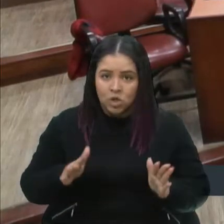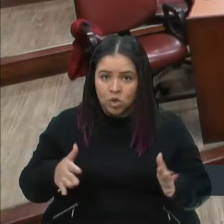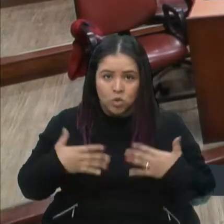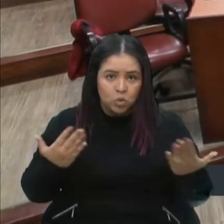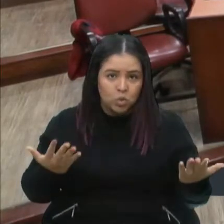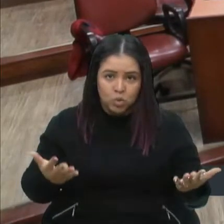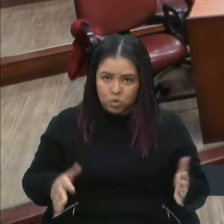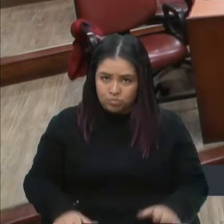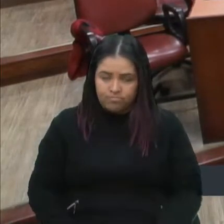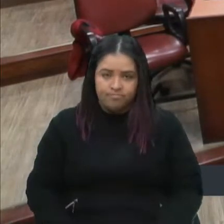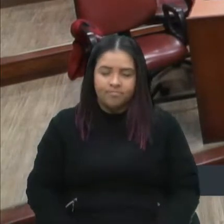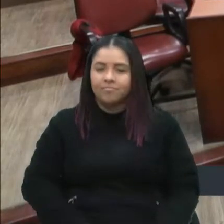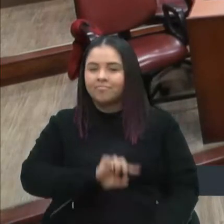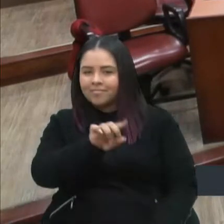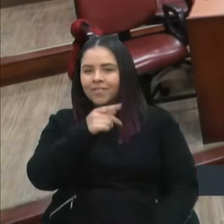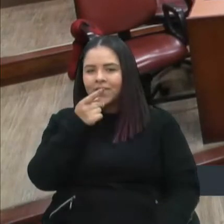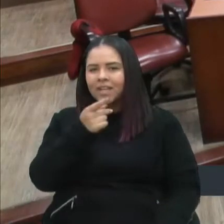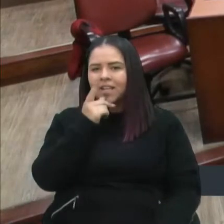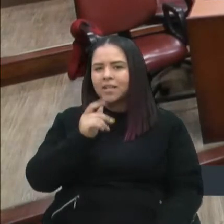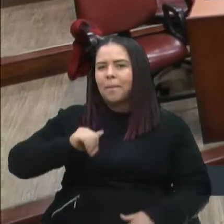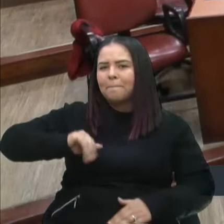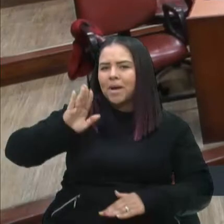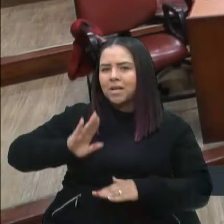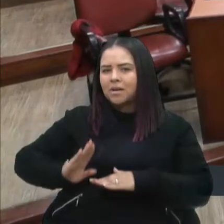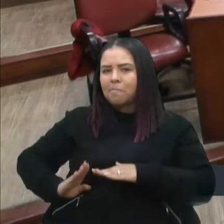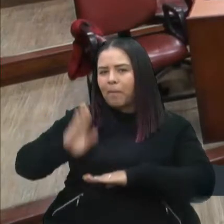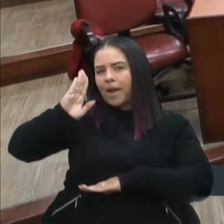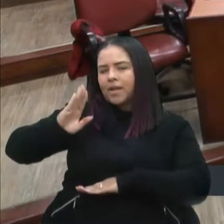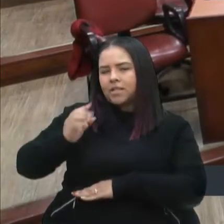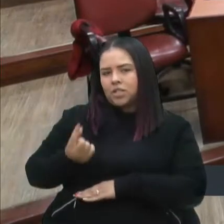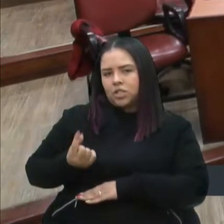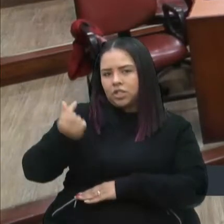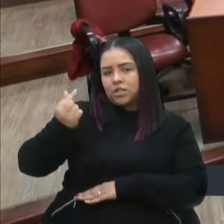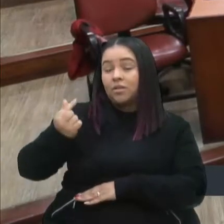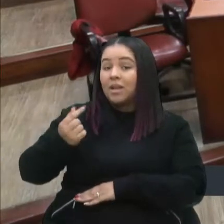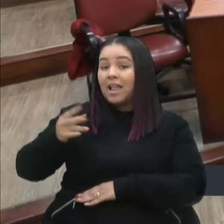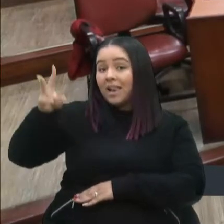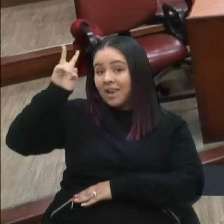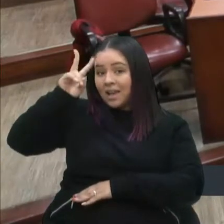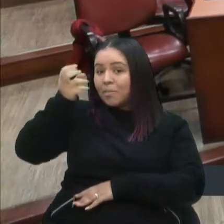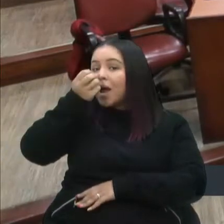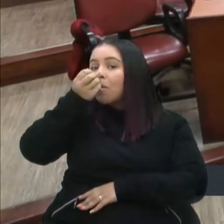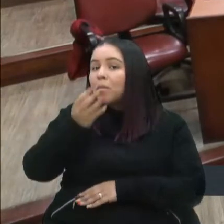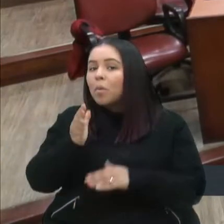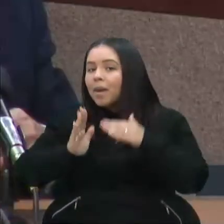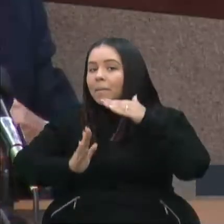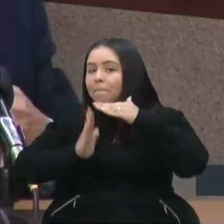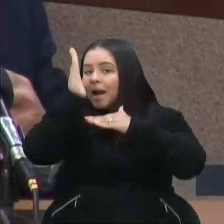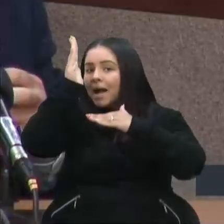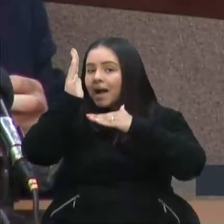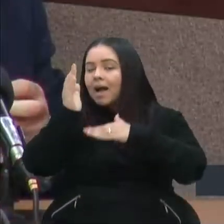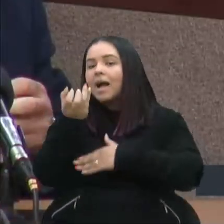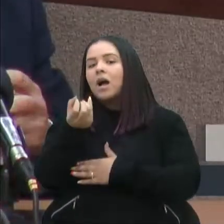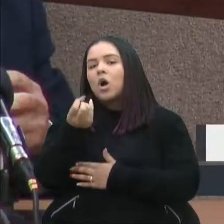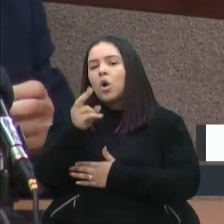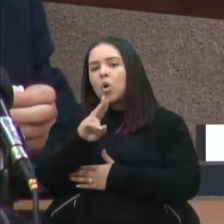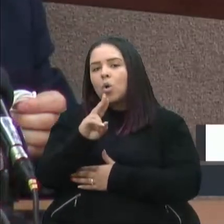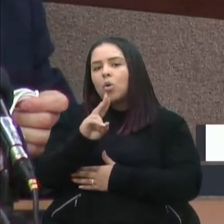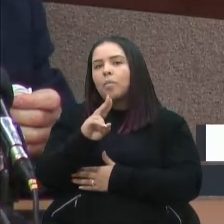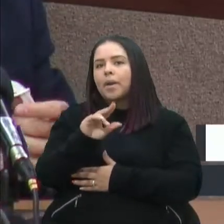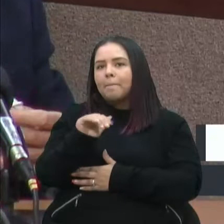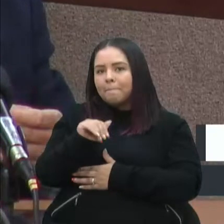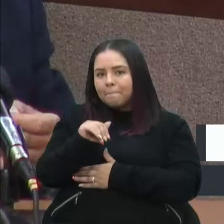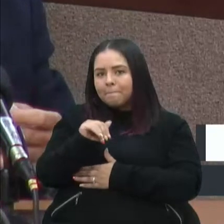fala, quando o senhor fala de furar o teto de gastos, é bom lembrar que para furar o teto de gastos, ou para revogar o teto de